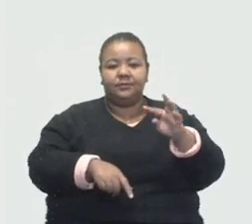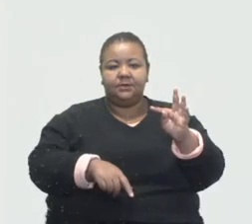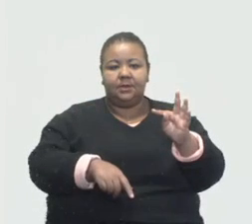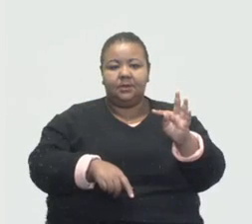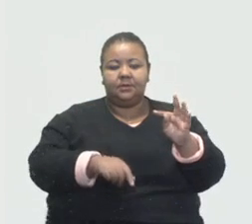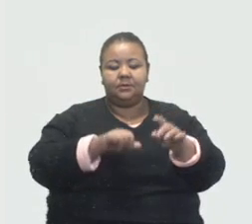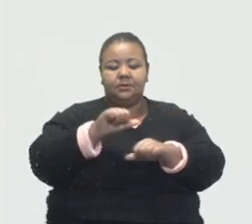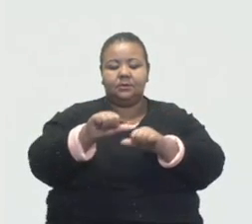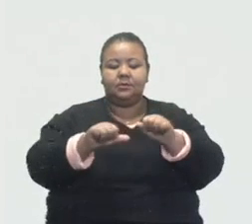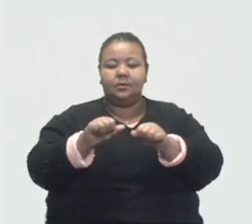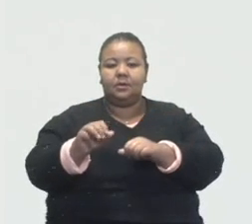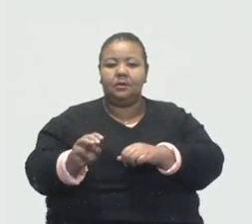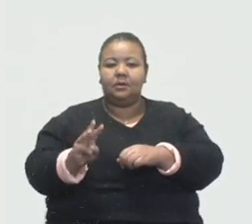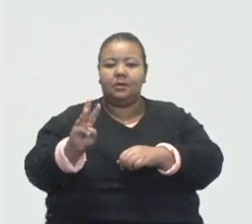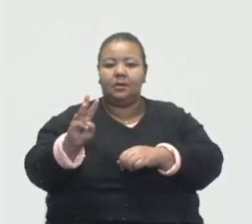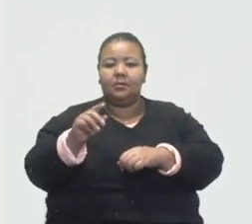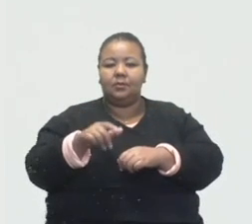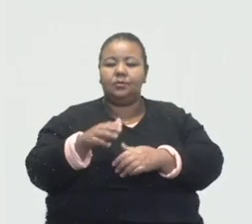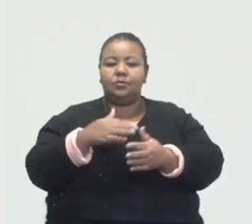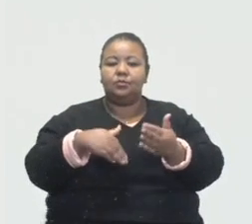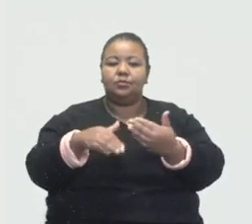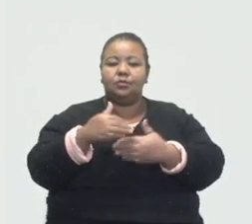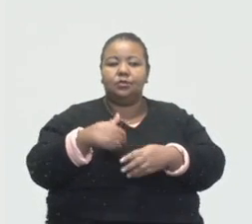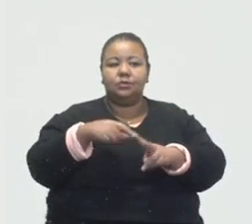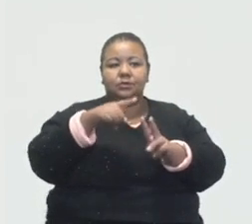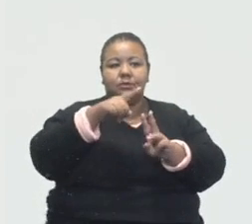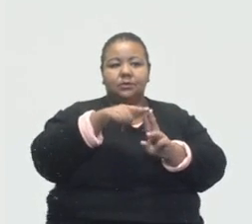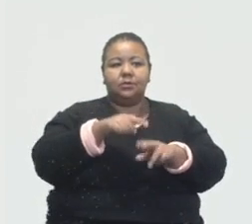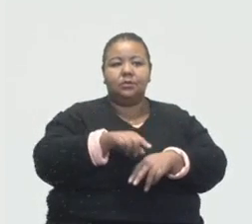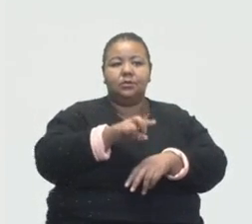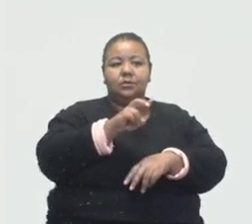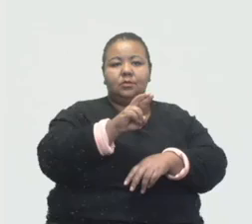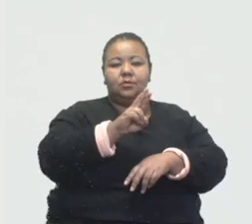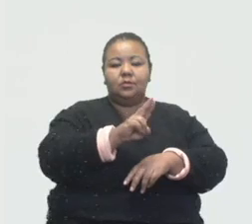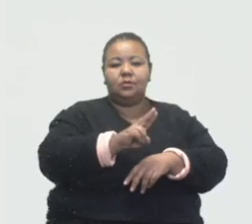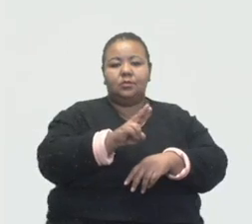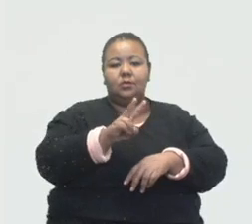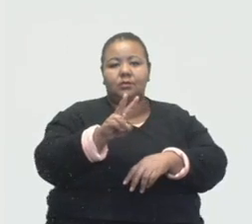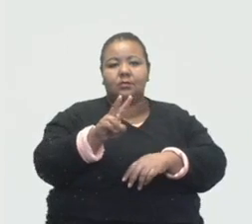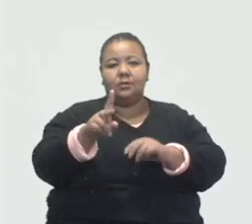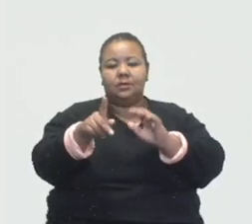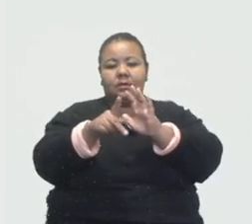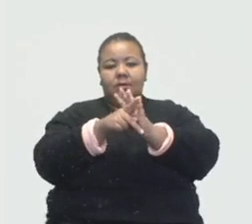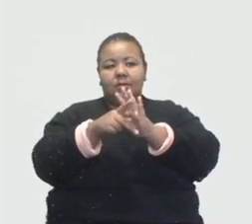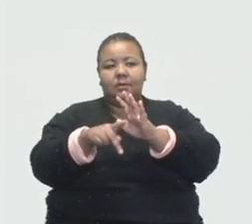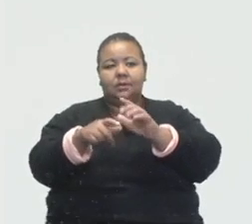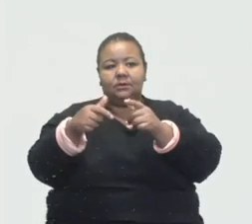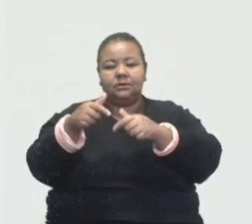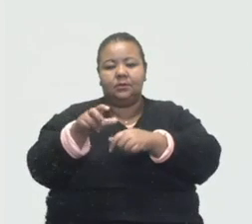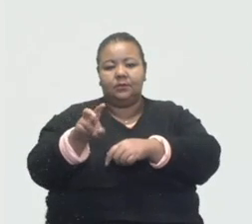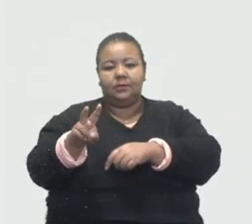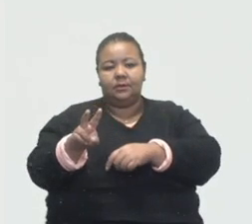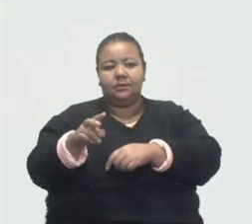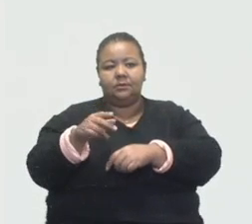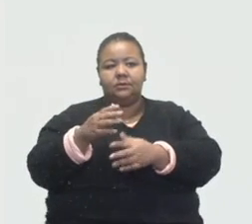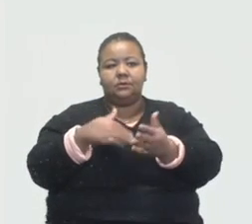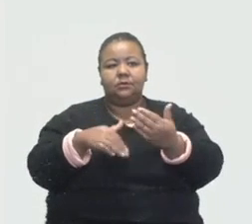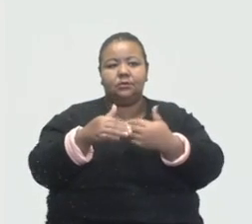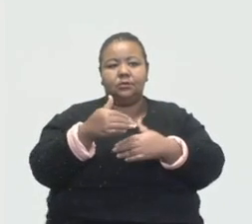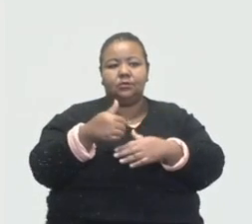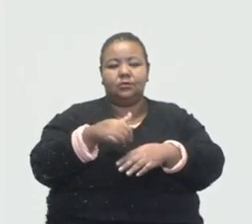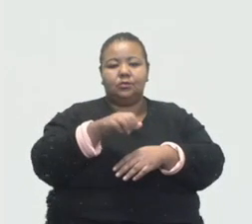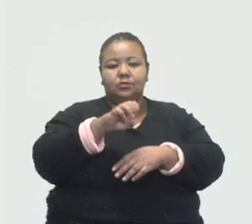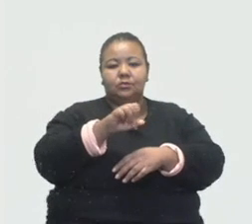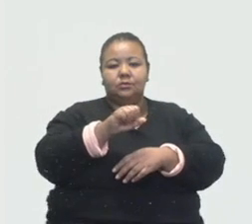em W, tal que para todos os vetores U e V pertencentes ao nosso espaço vetorial V, e para todo